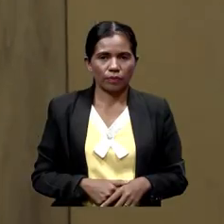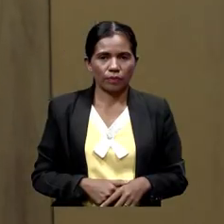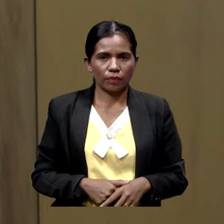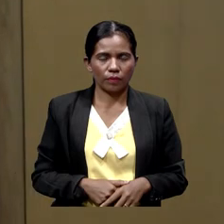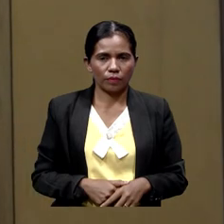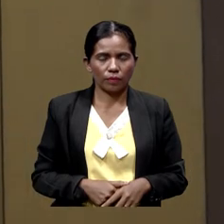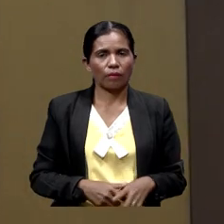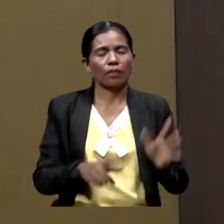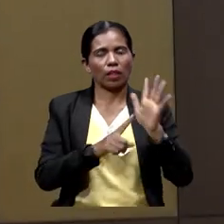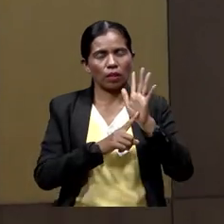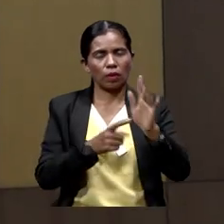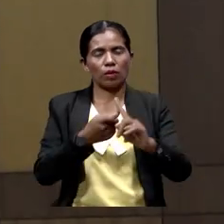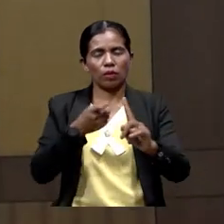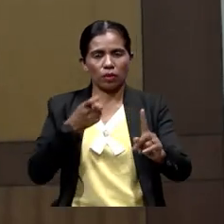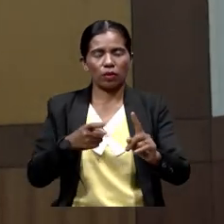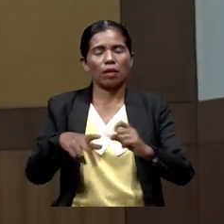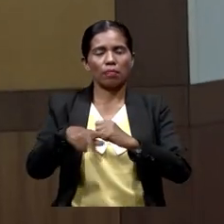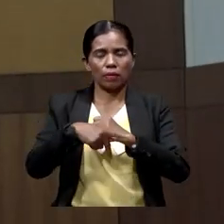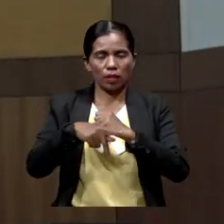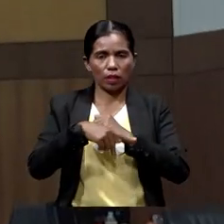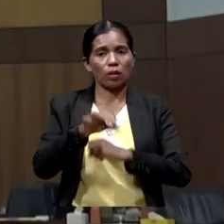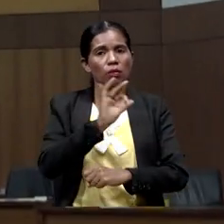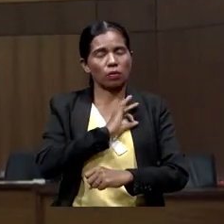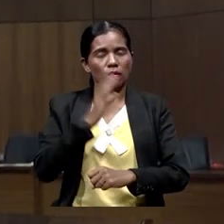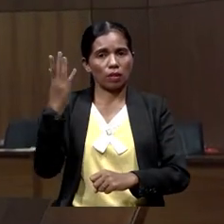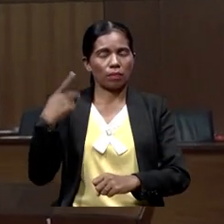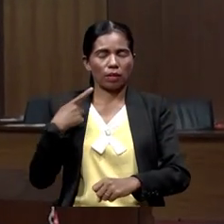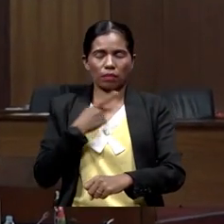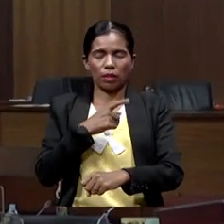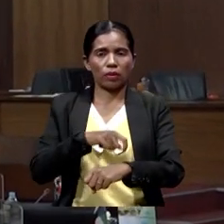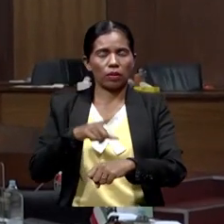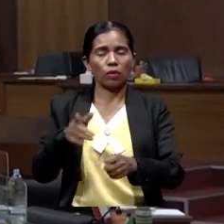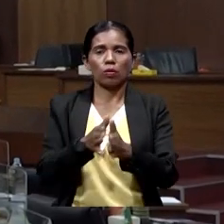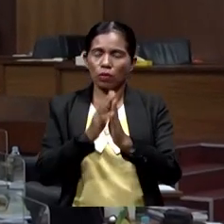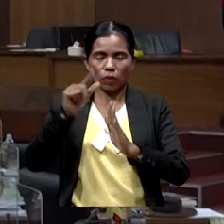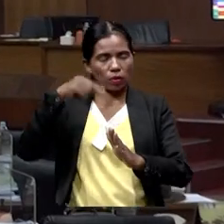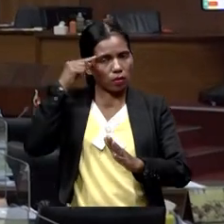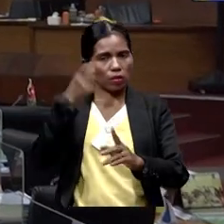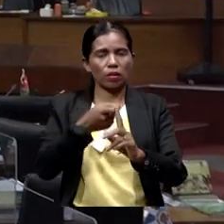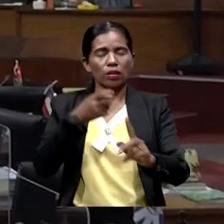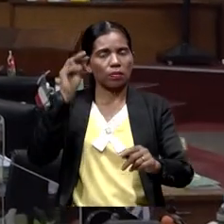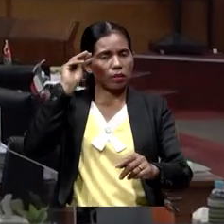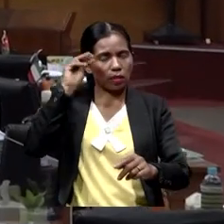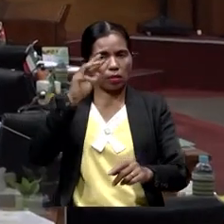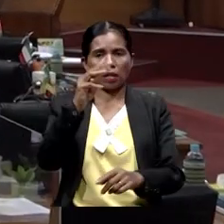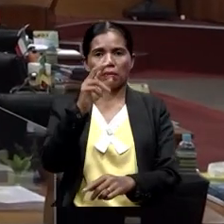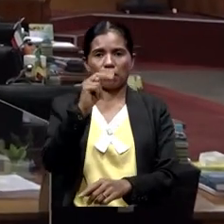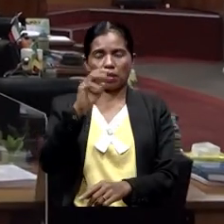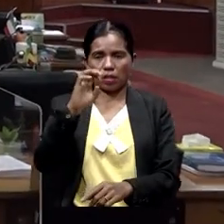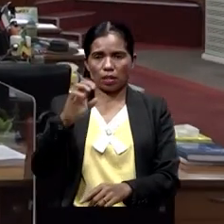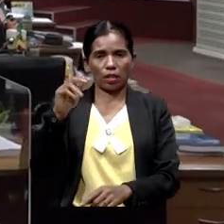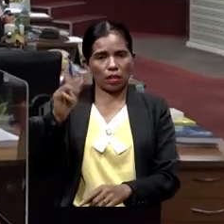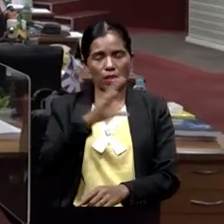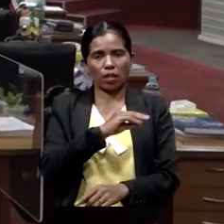Questão nem ato russo bancária conto e o Parlamento Nacional, neve russo governo, lili o Ministério Negócio Estrangeiro no